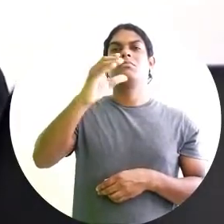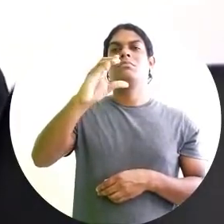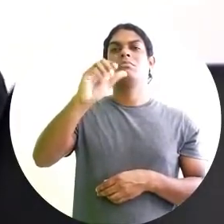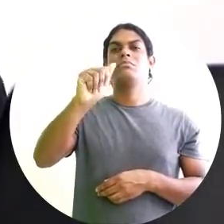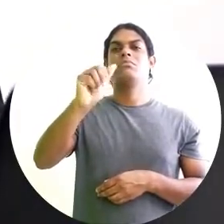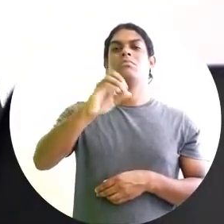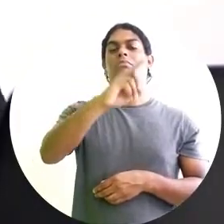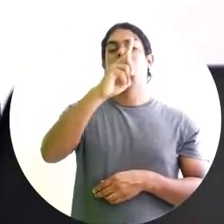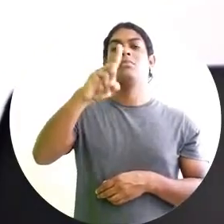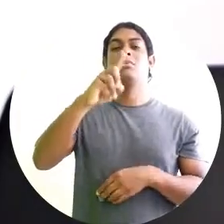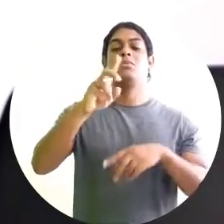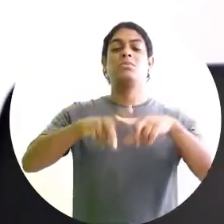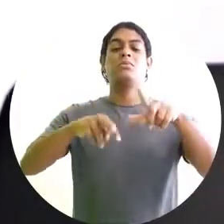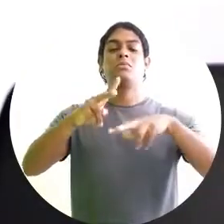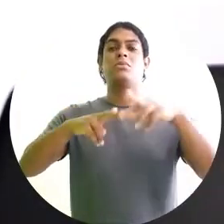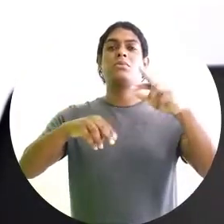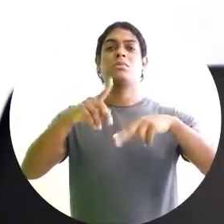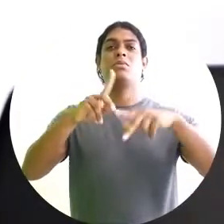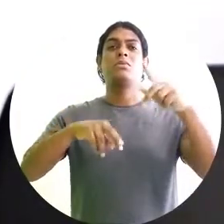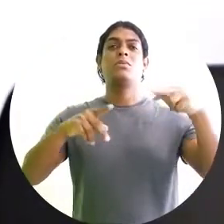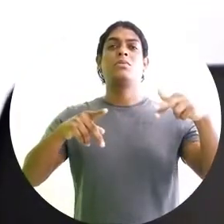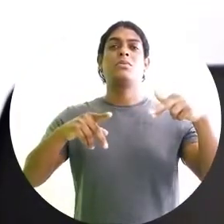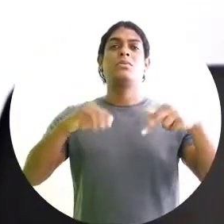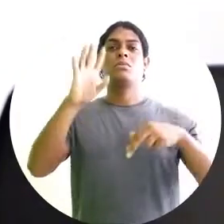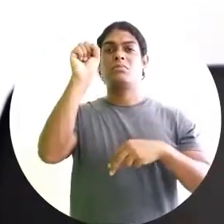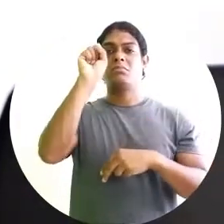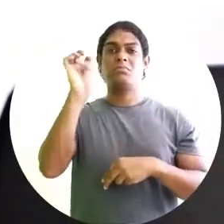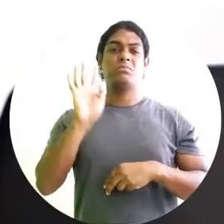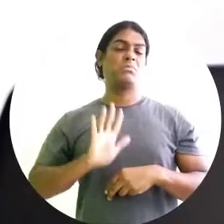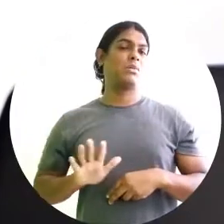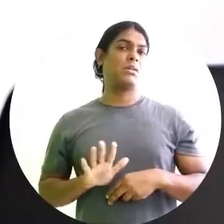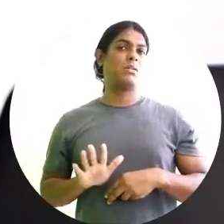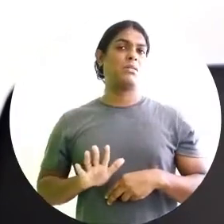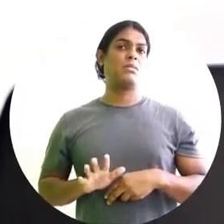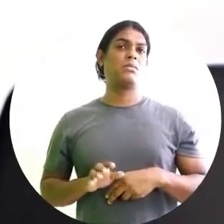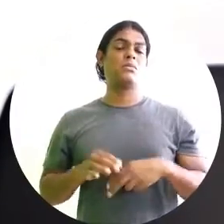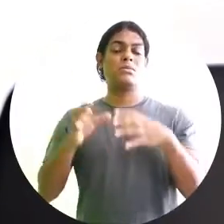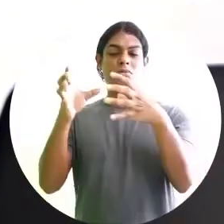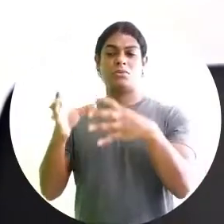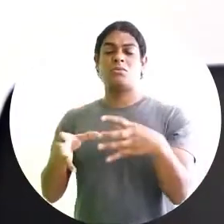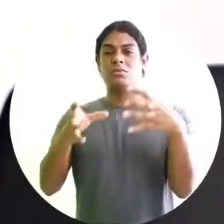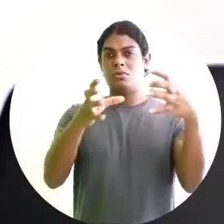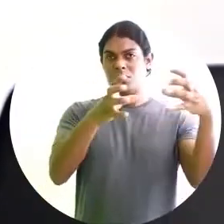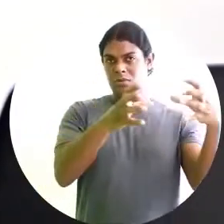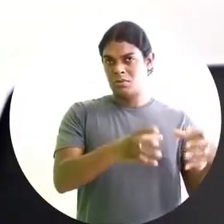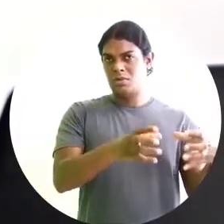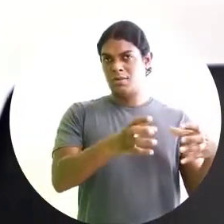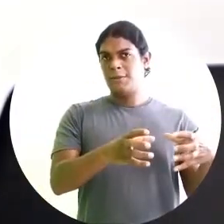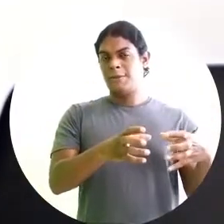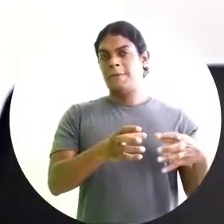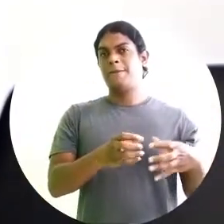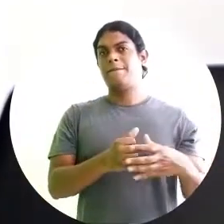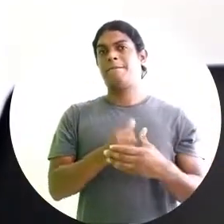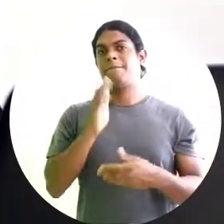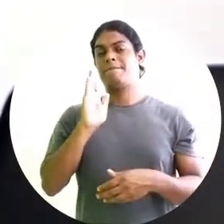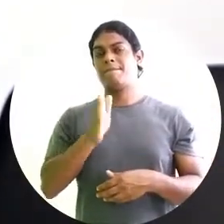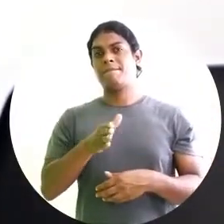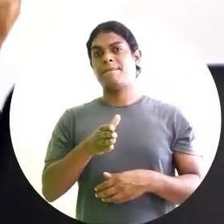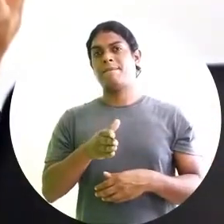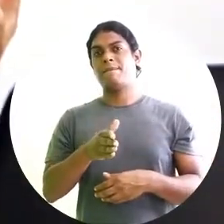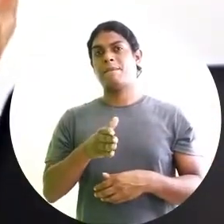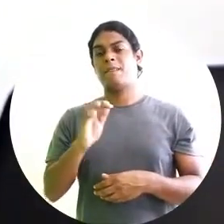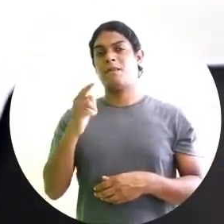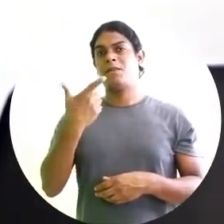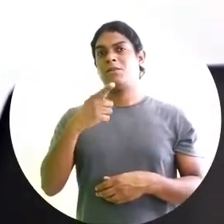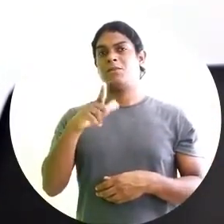baratos, têm alta qualidade e grande quantidade. Com isso, eles são transportados, são exportados, já